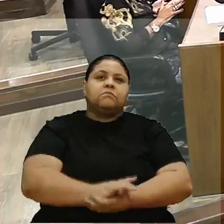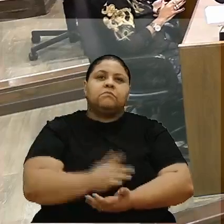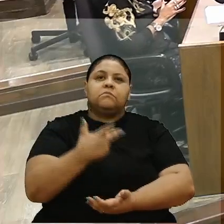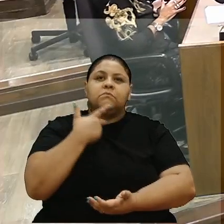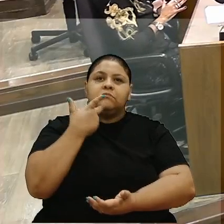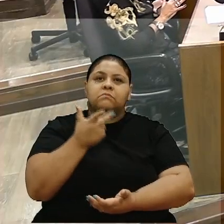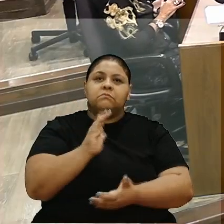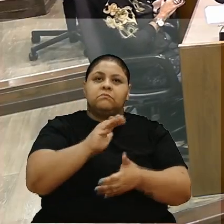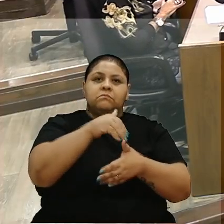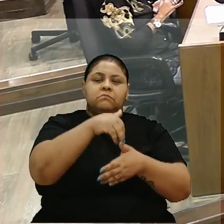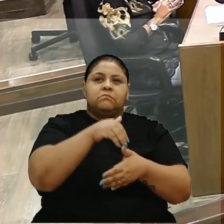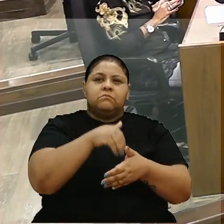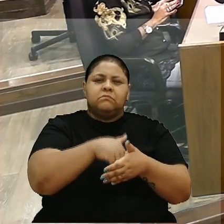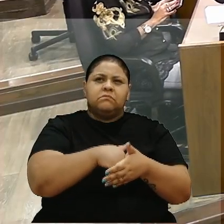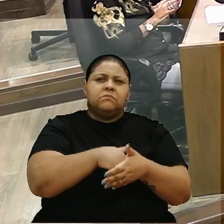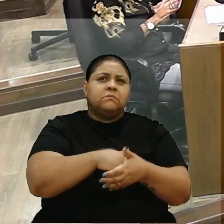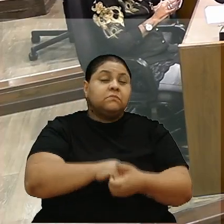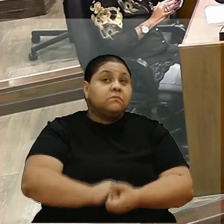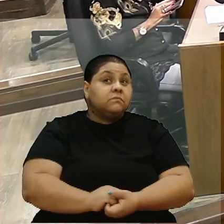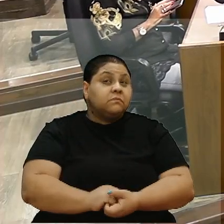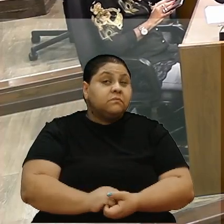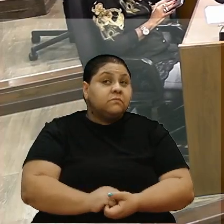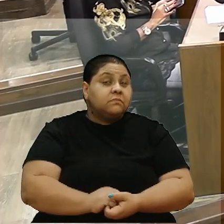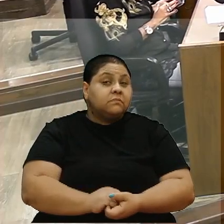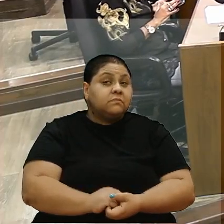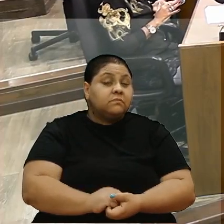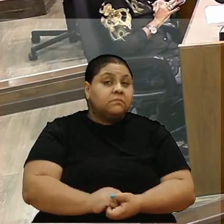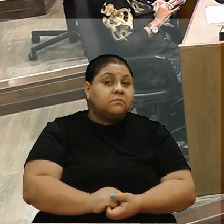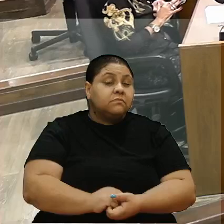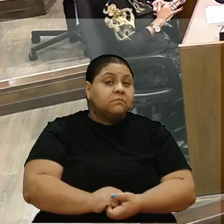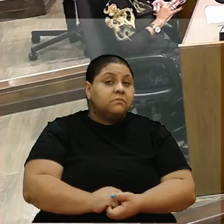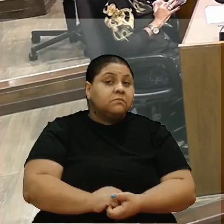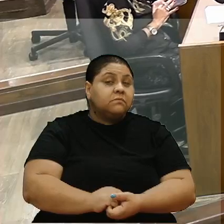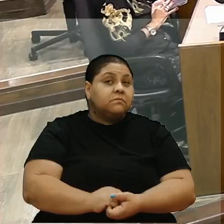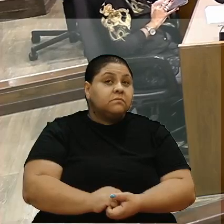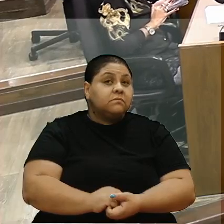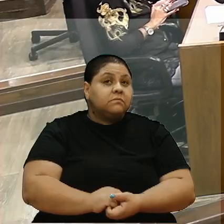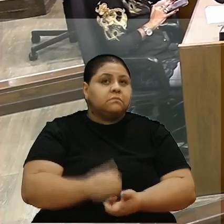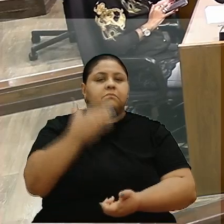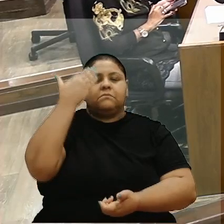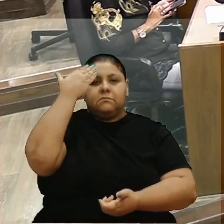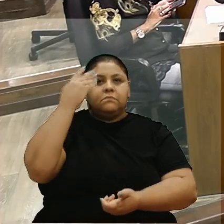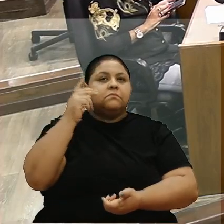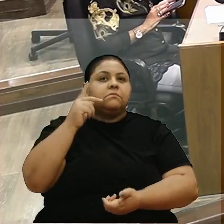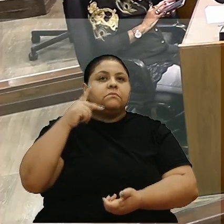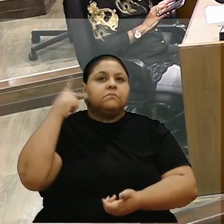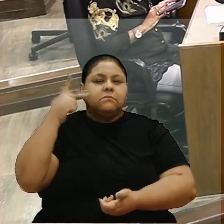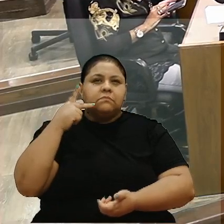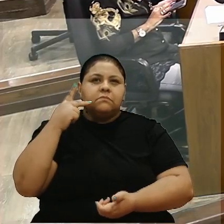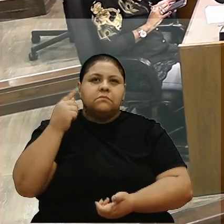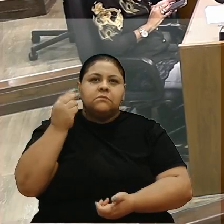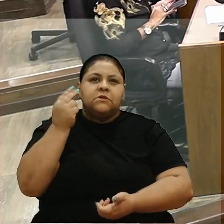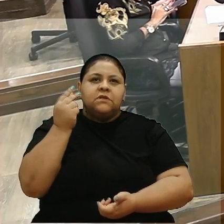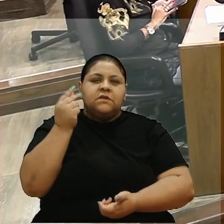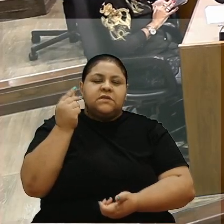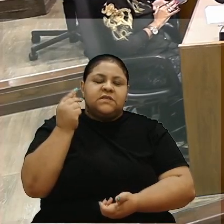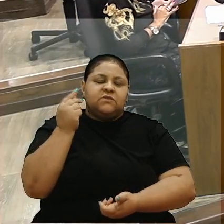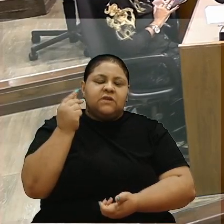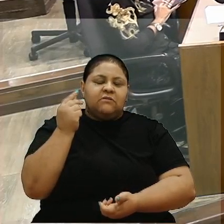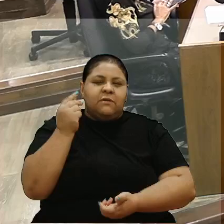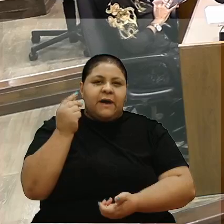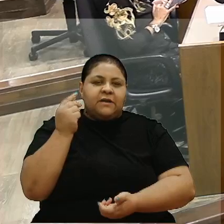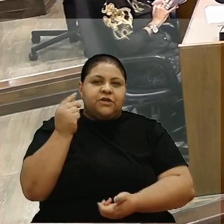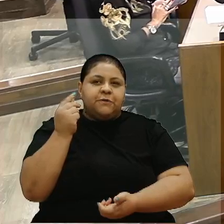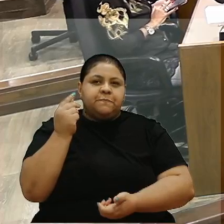Declaração de voto, vereador Declarar Cláudio o voto, Libardi. senhor presidente. Muito obrigado, presidente. Queria ir